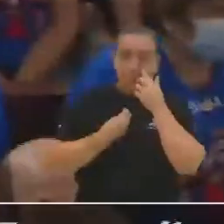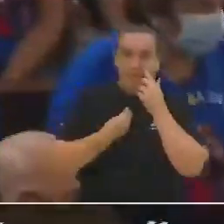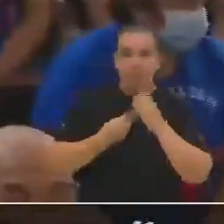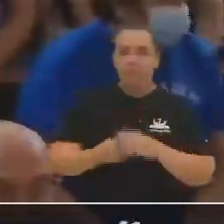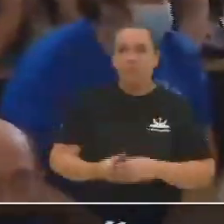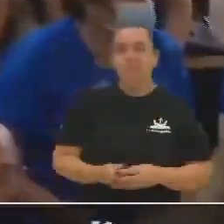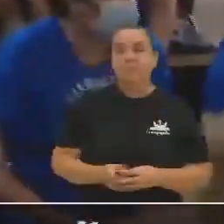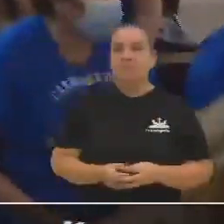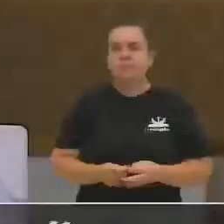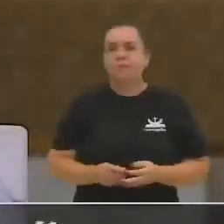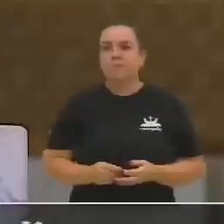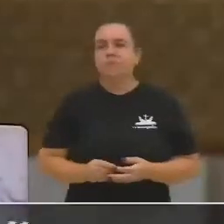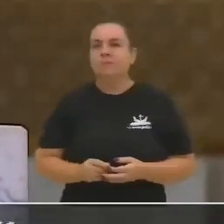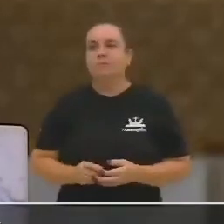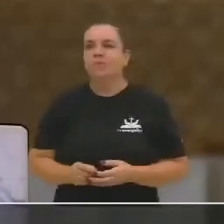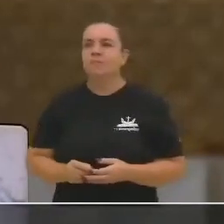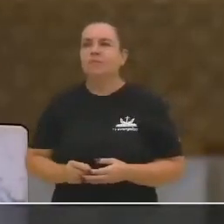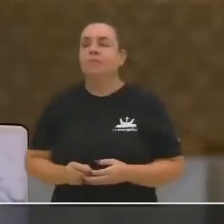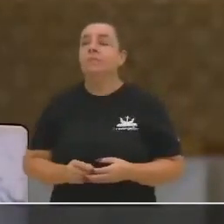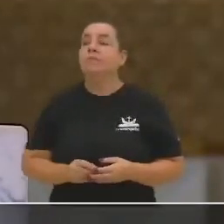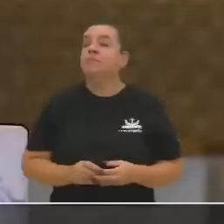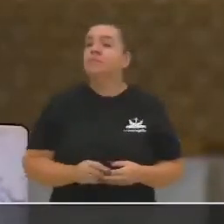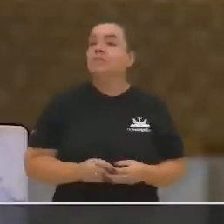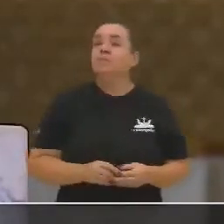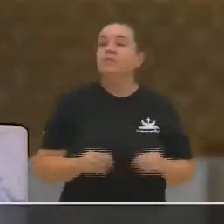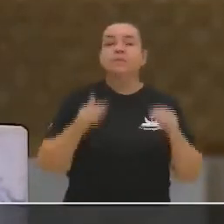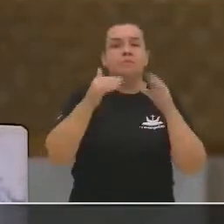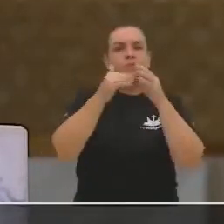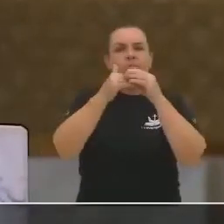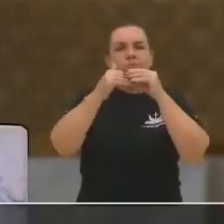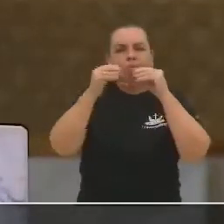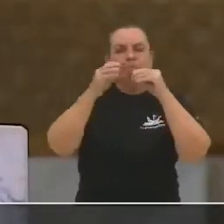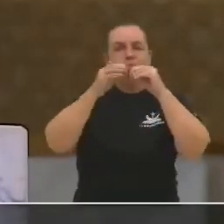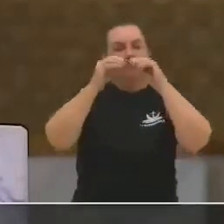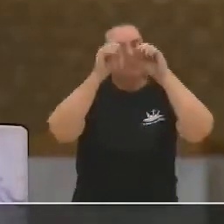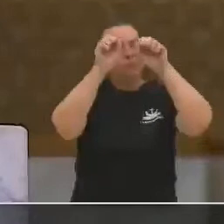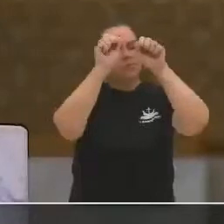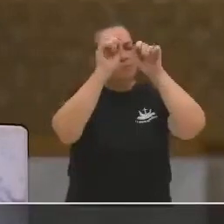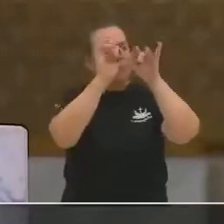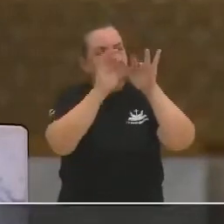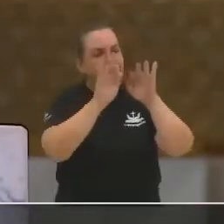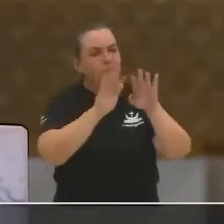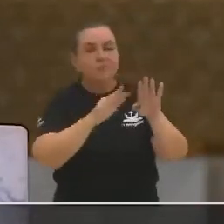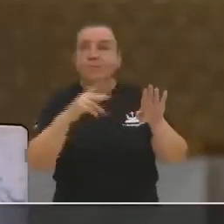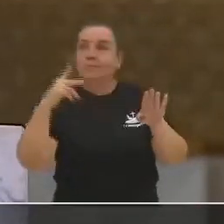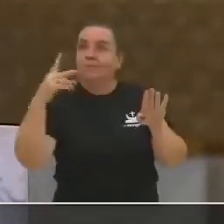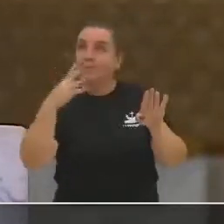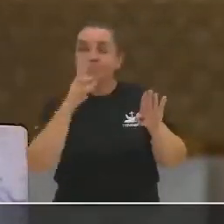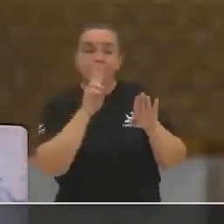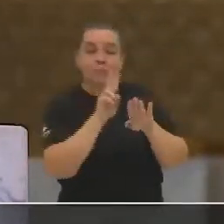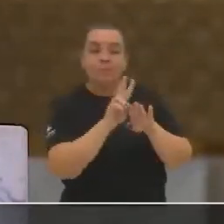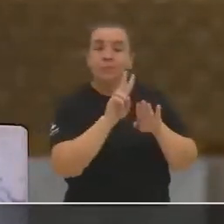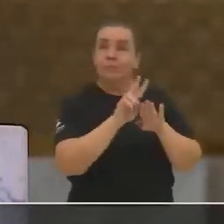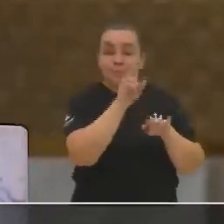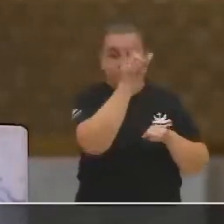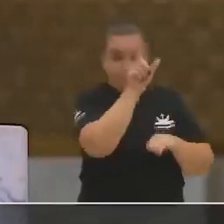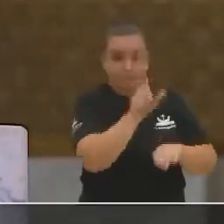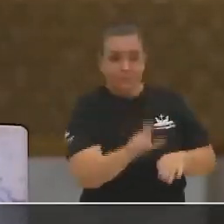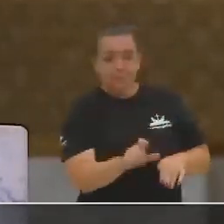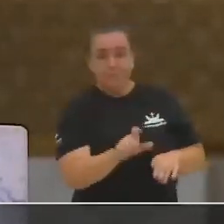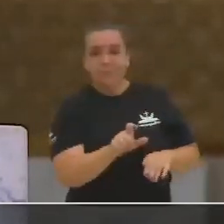salvos. Posai a mão por sobre o vosso protegido,